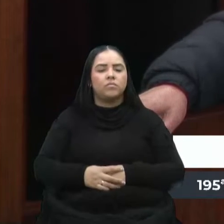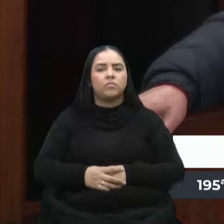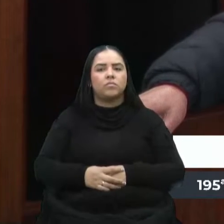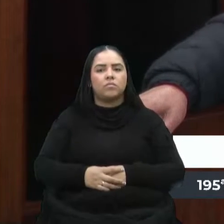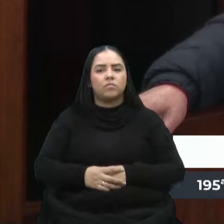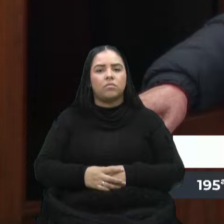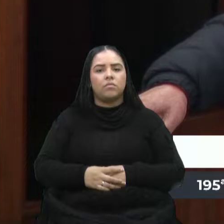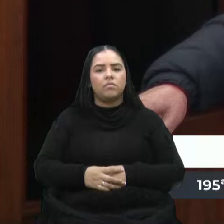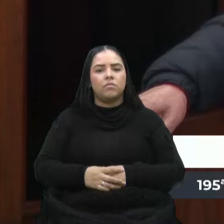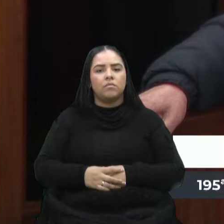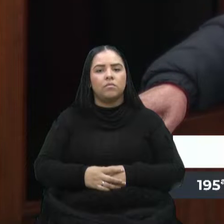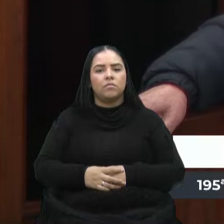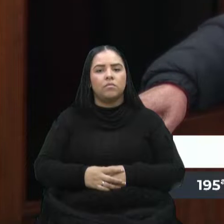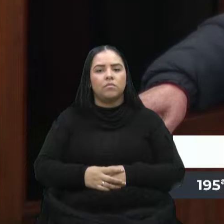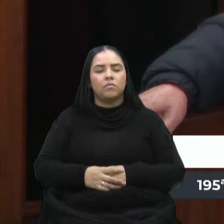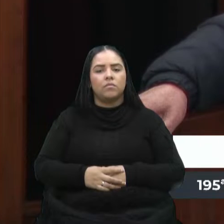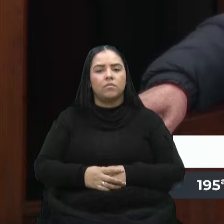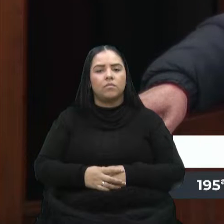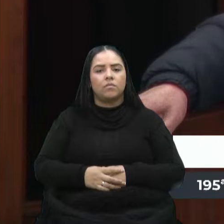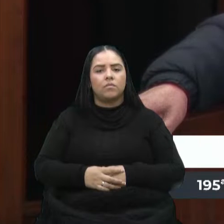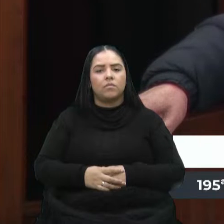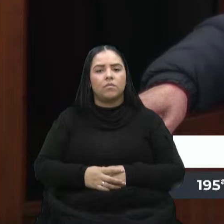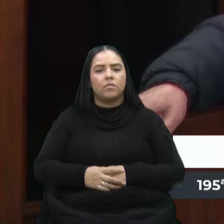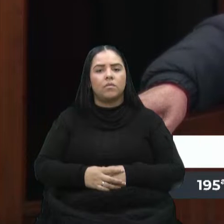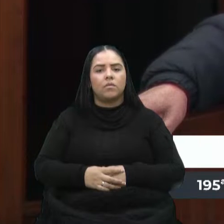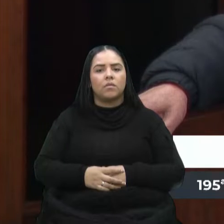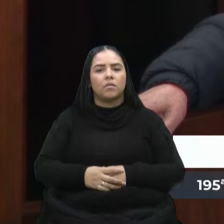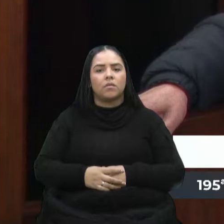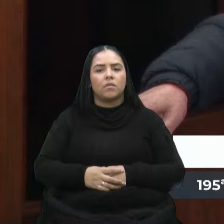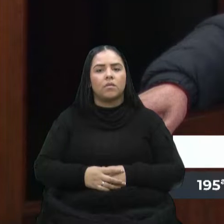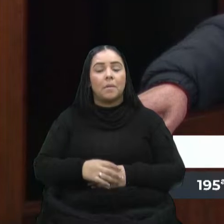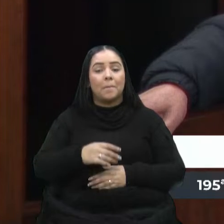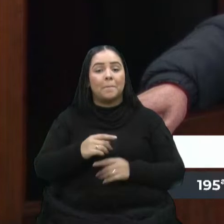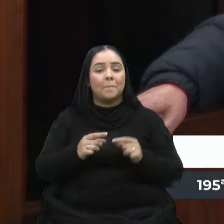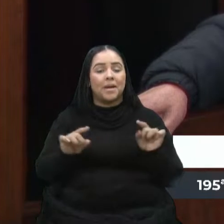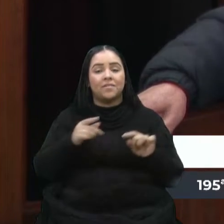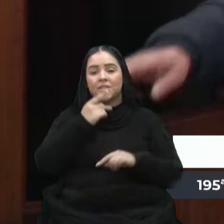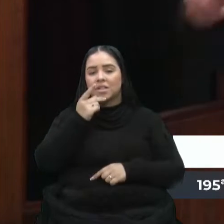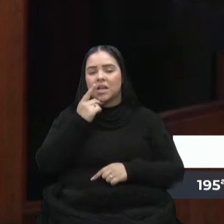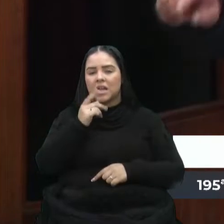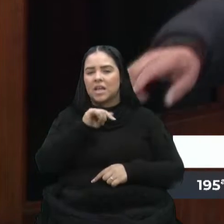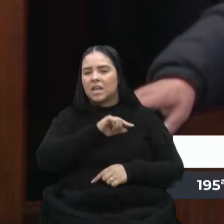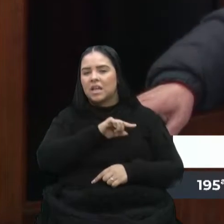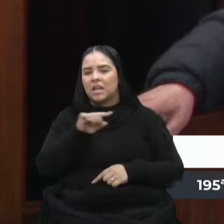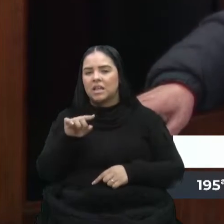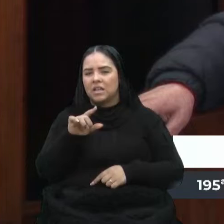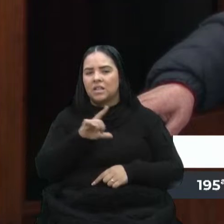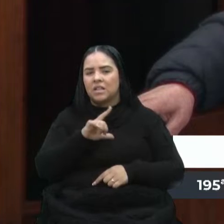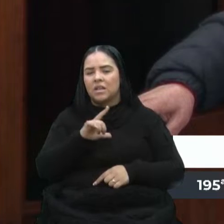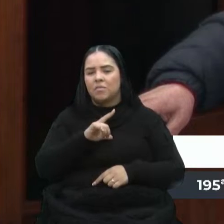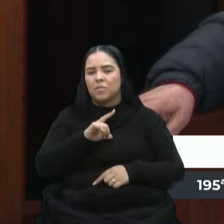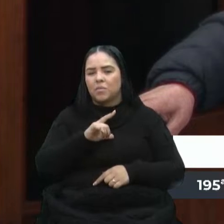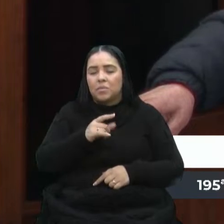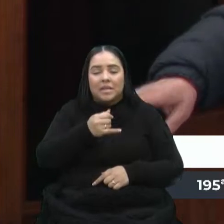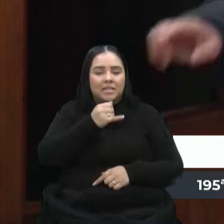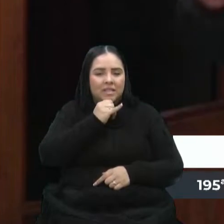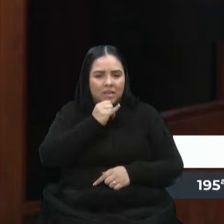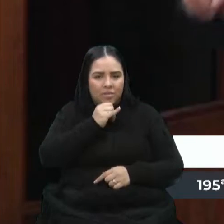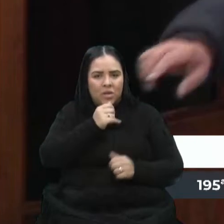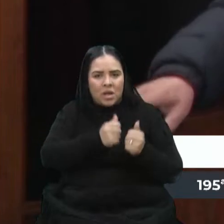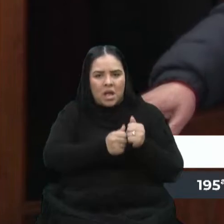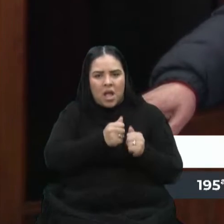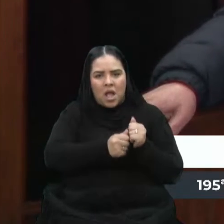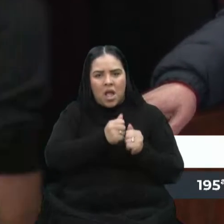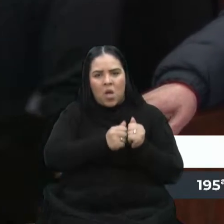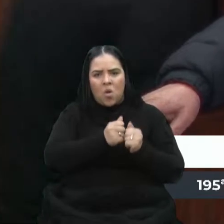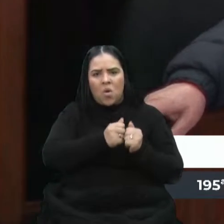interior. Mas os grandes, o que eles estão dizendo? Que o arroz, grandes produtores do arroz, aqui do Rio Grande do Sul, diz que não vão